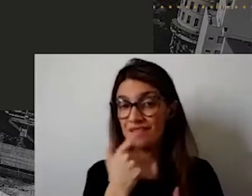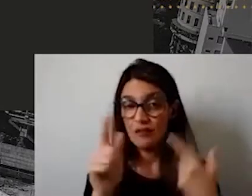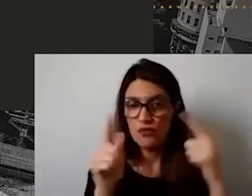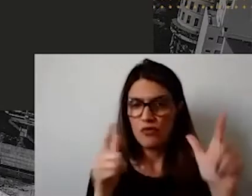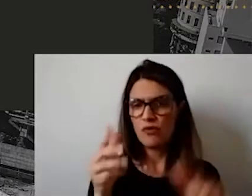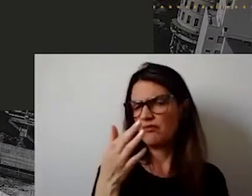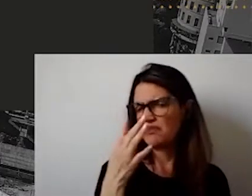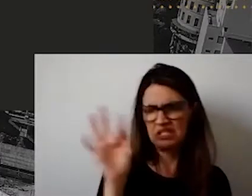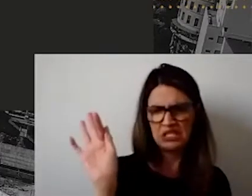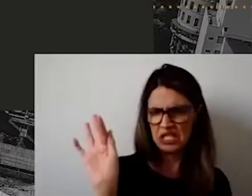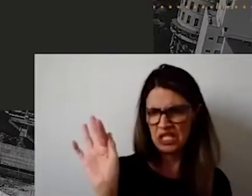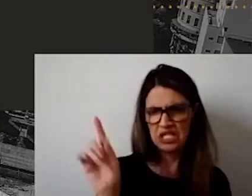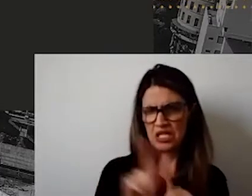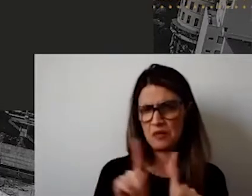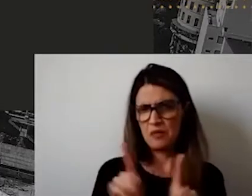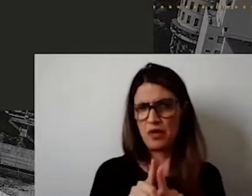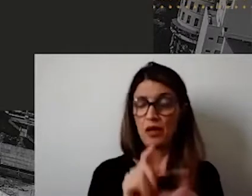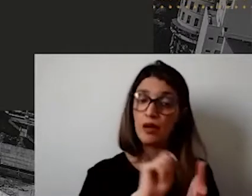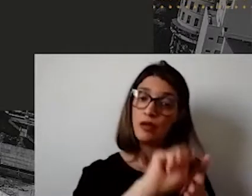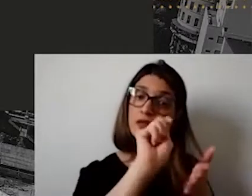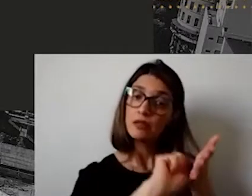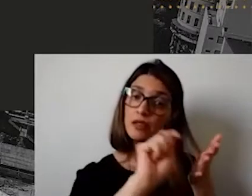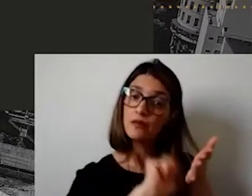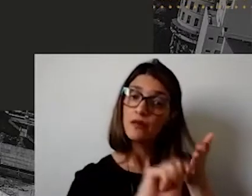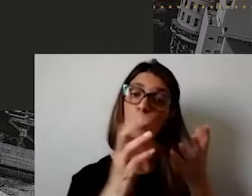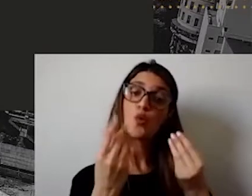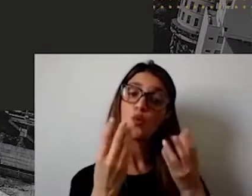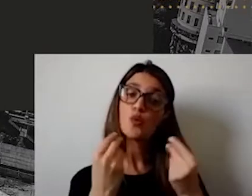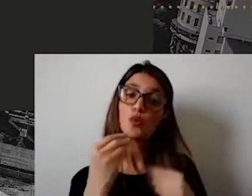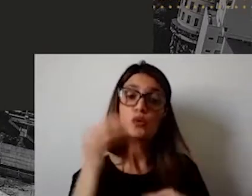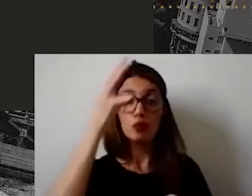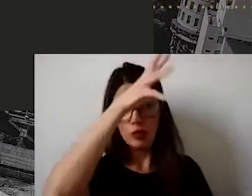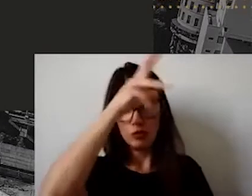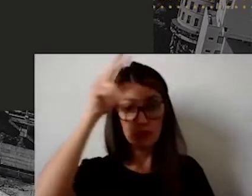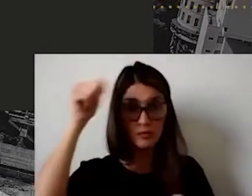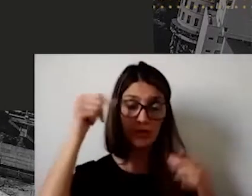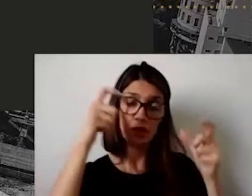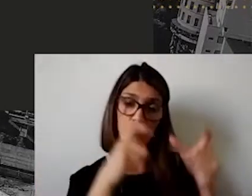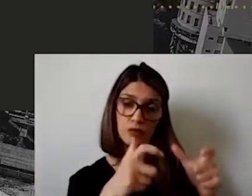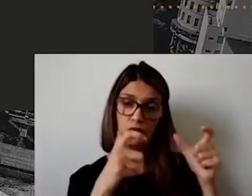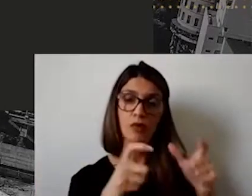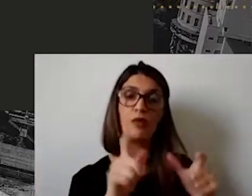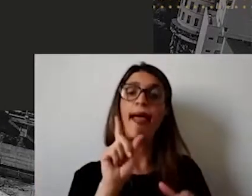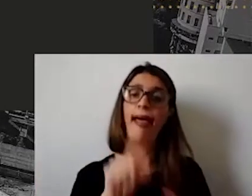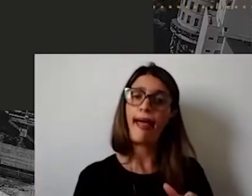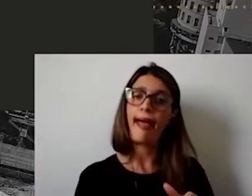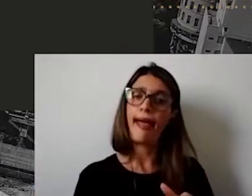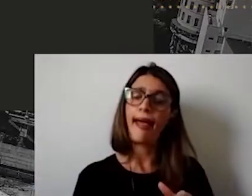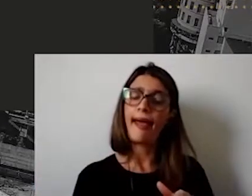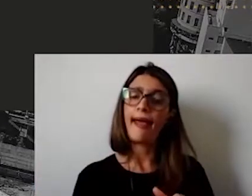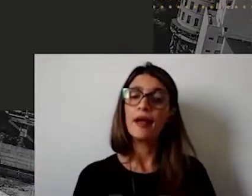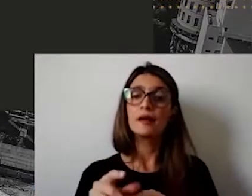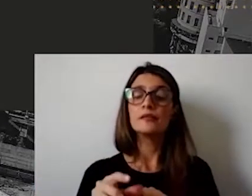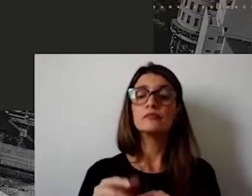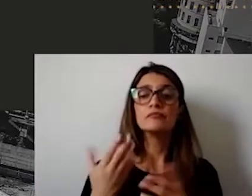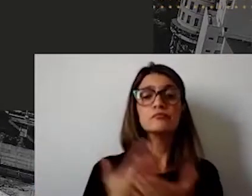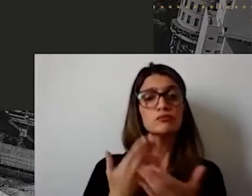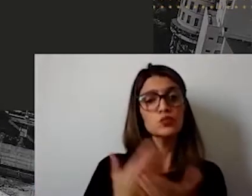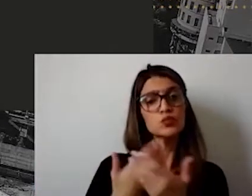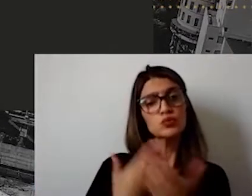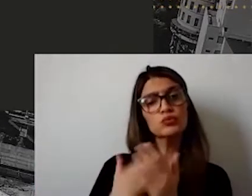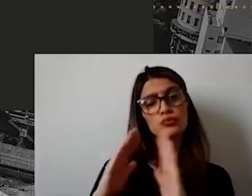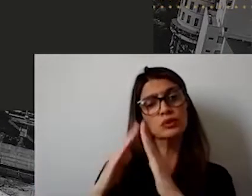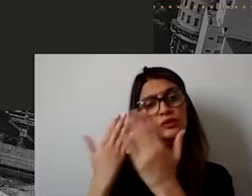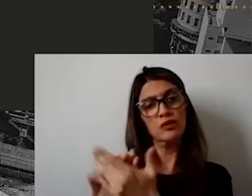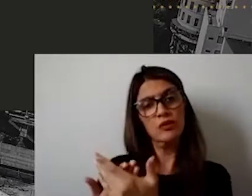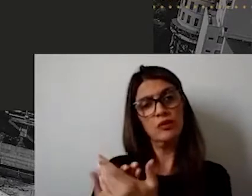franceses, escreveram muito sobre a Amazônia e isso passou a fazer parte do currículo escolar. Então, as pessoas conhecem da